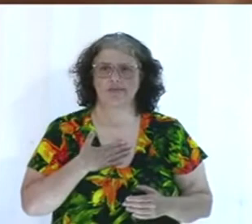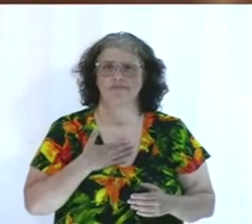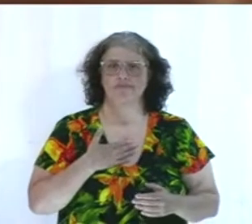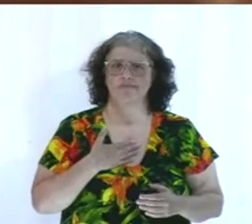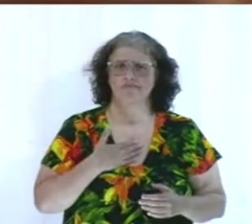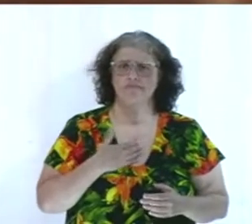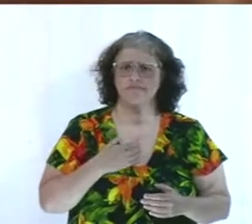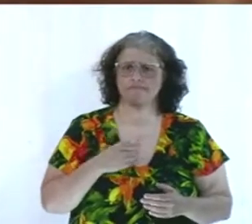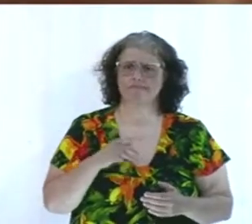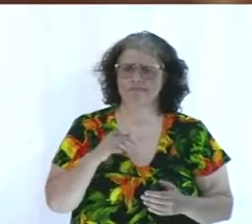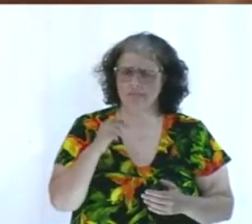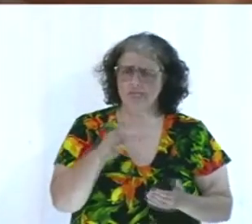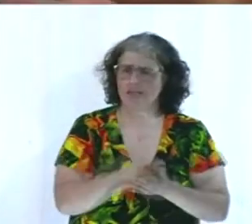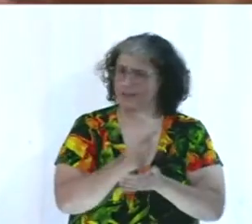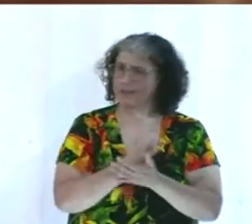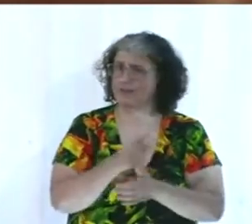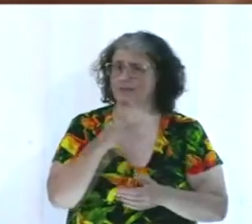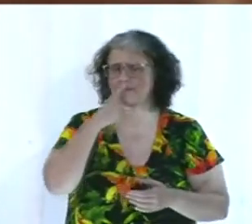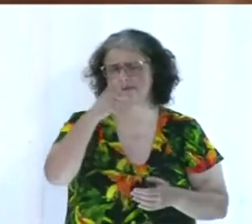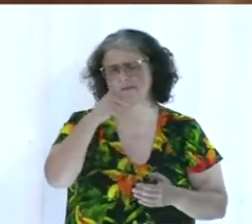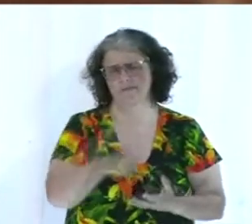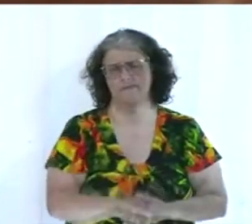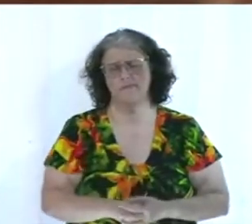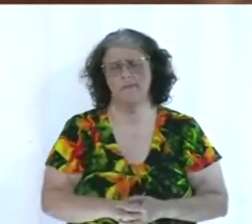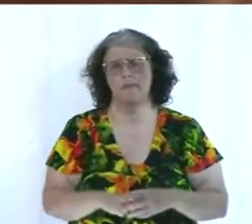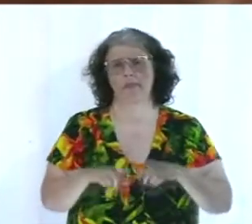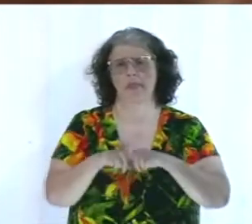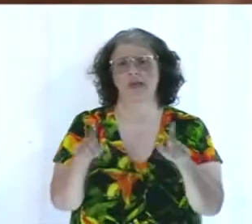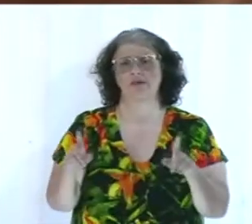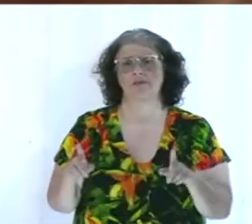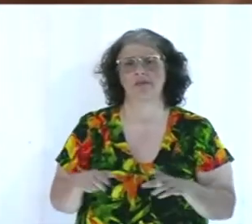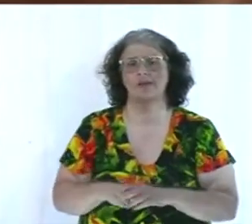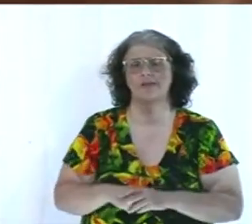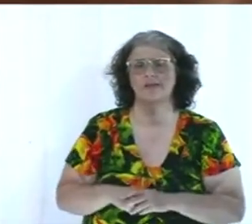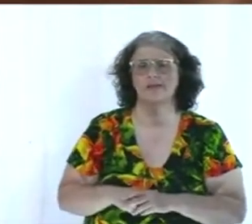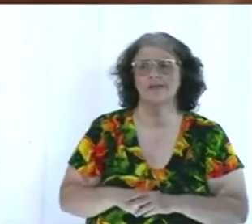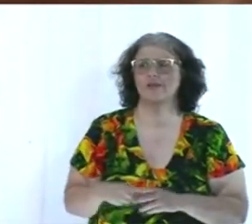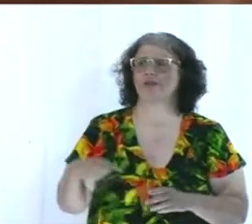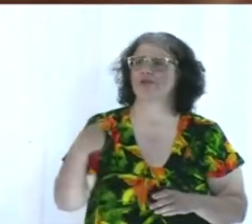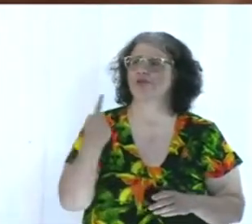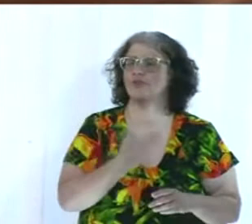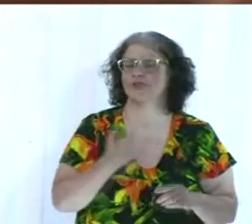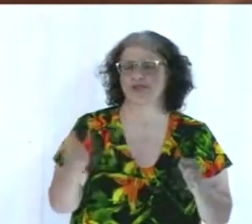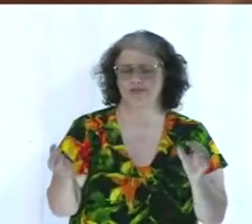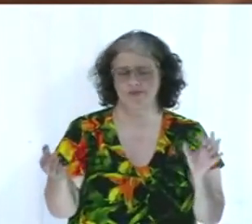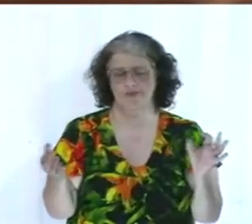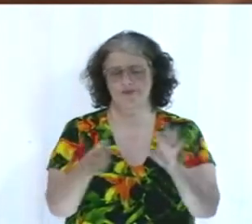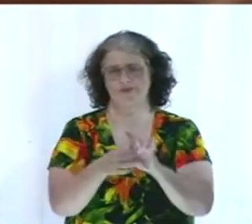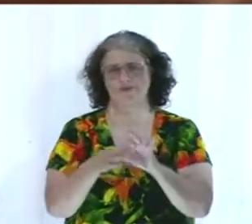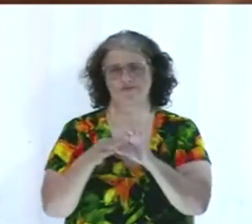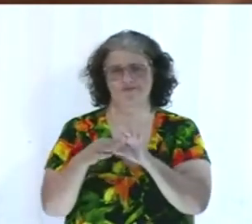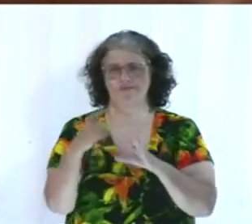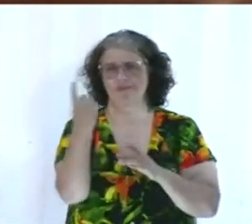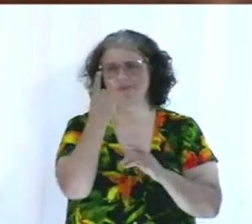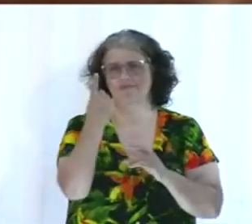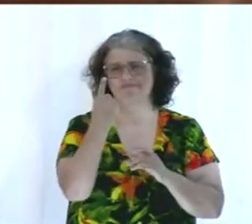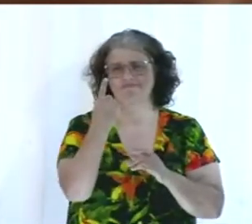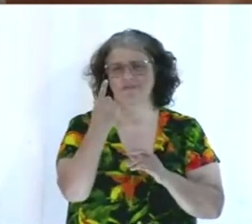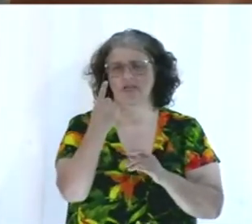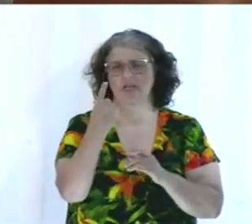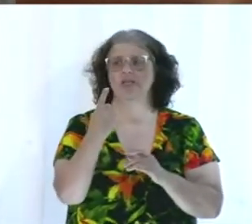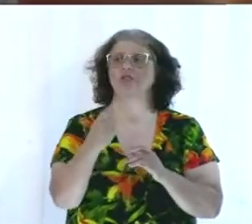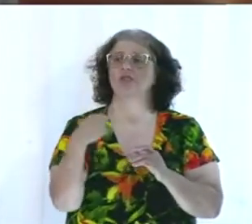formas. Deus usou aqui, cada um talvez tenha uma história, mas uma coisa em comum nós temos: fomos salvos pela